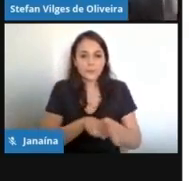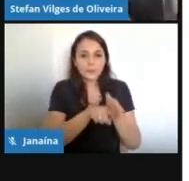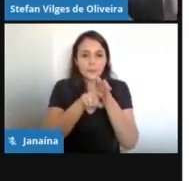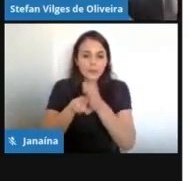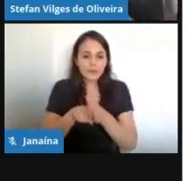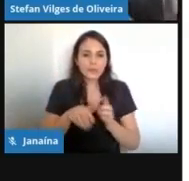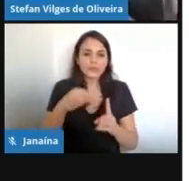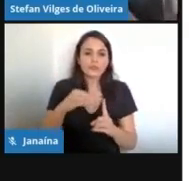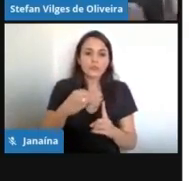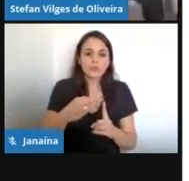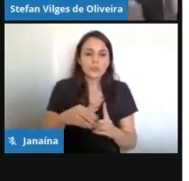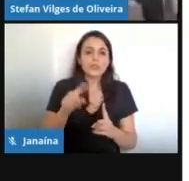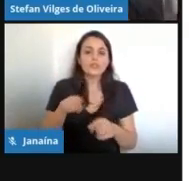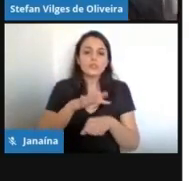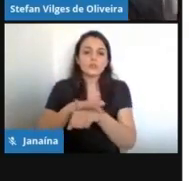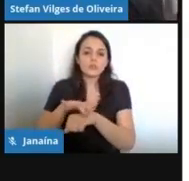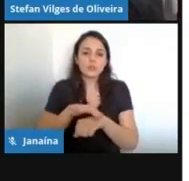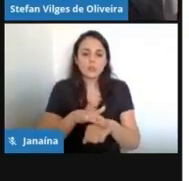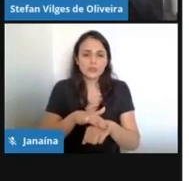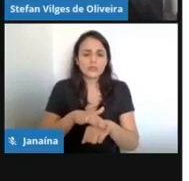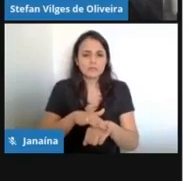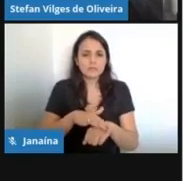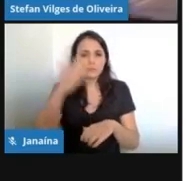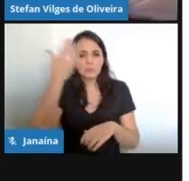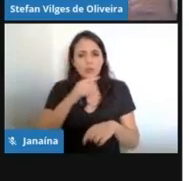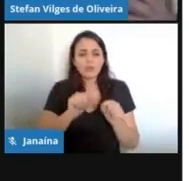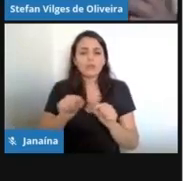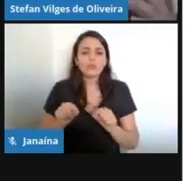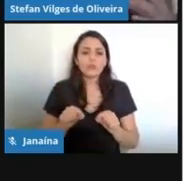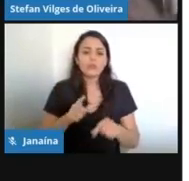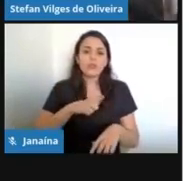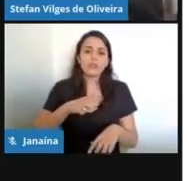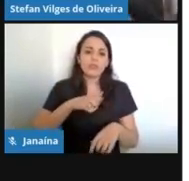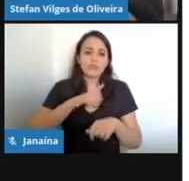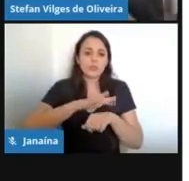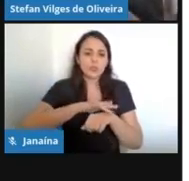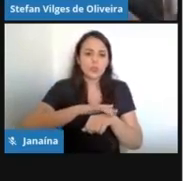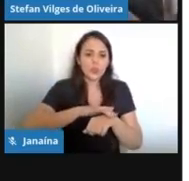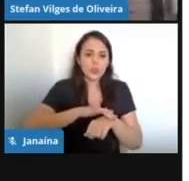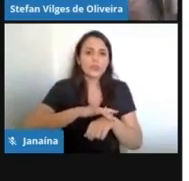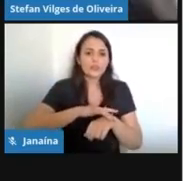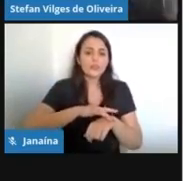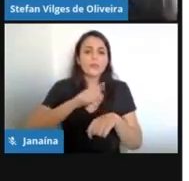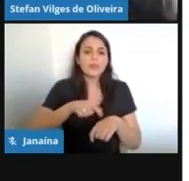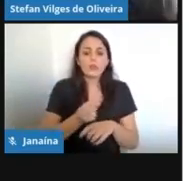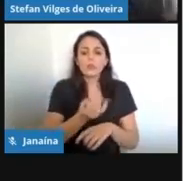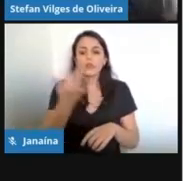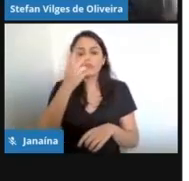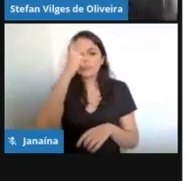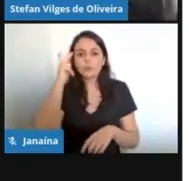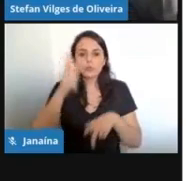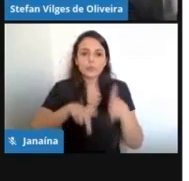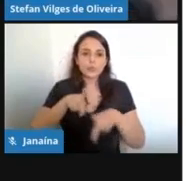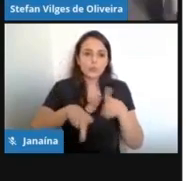Nós analisamos com isso a incidência da Covid por 100 mil habitantes, a mortalidade da Covid e a letalidade. E